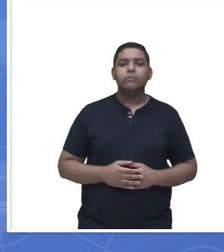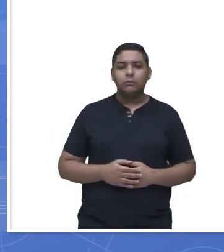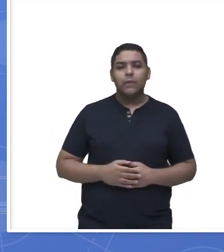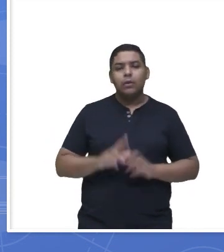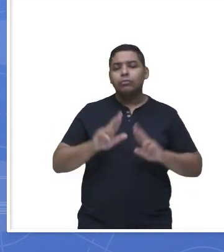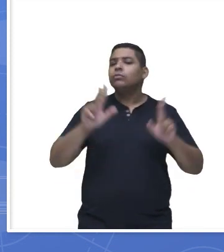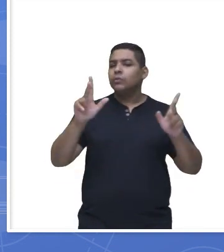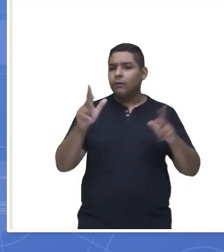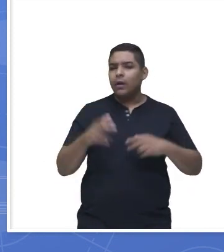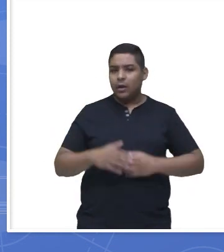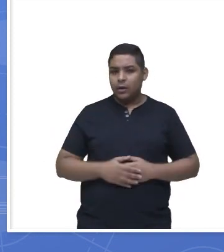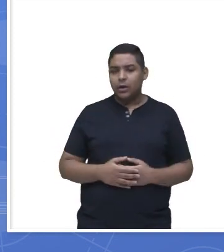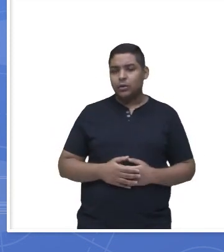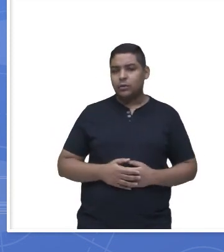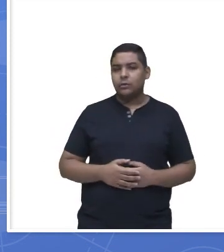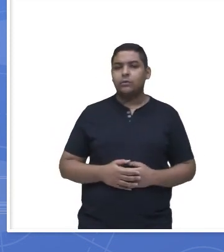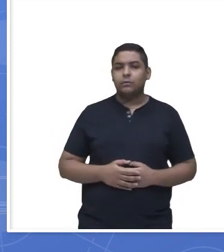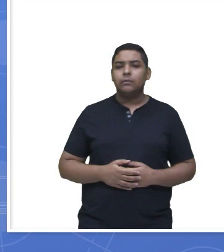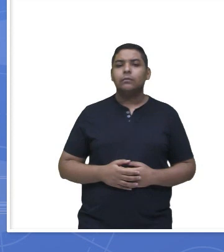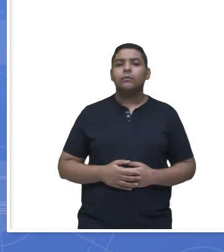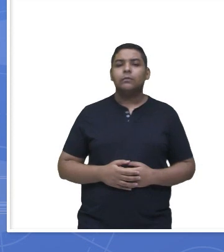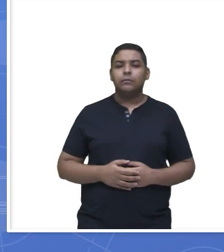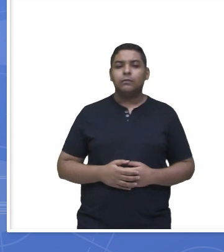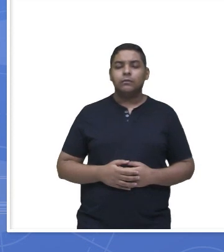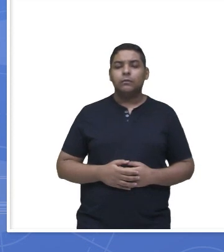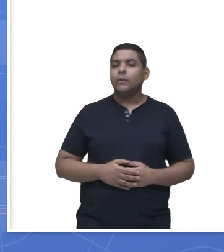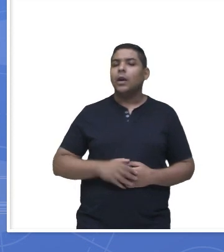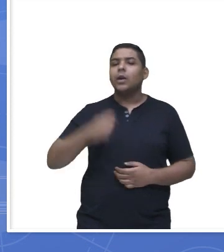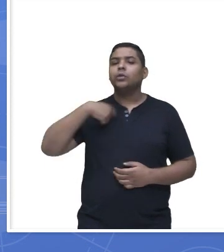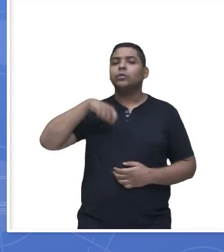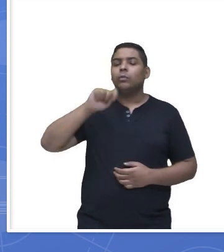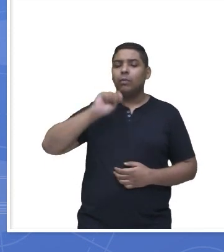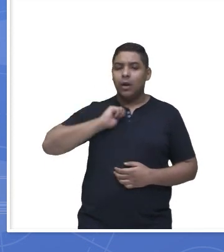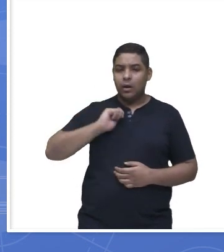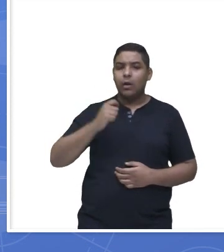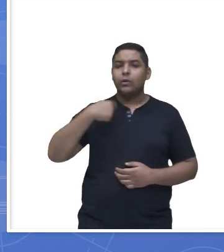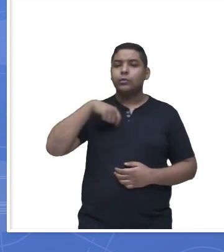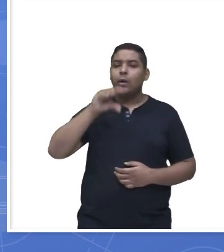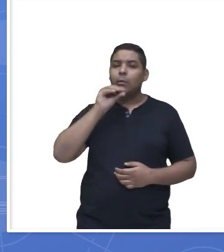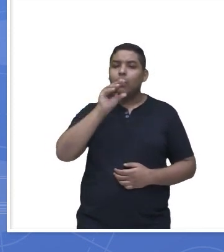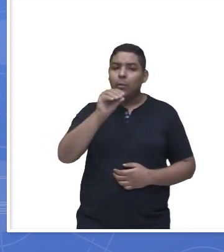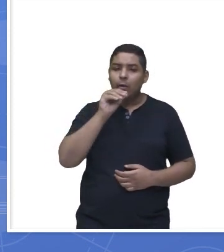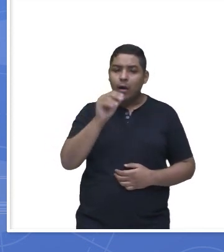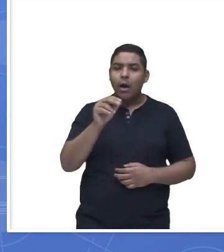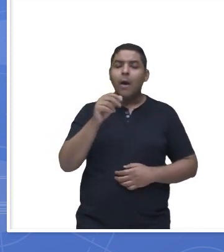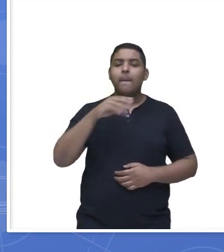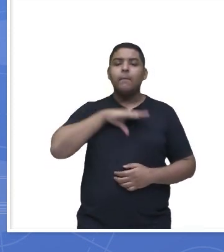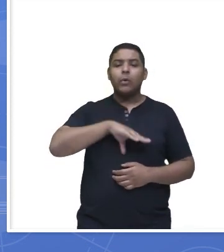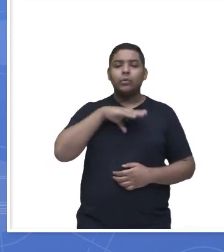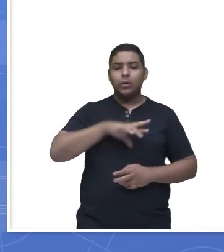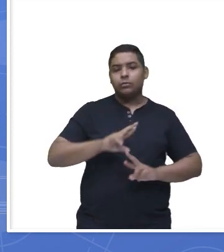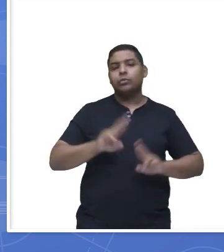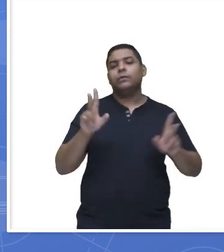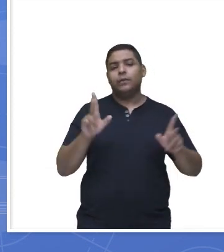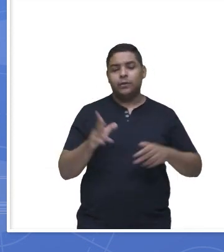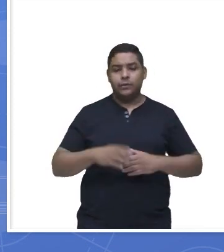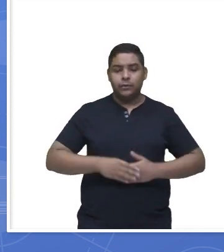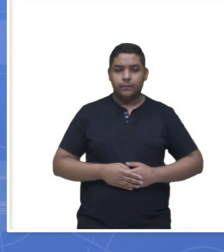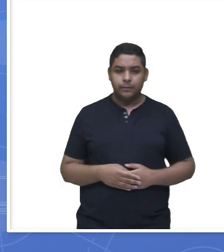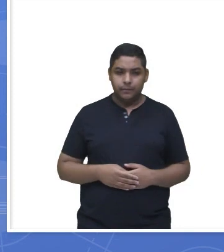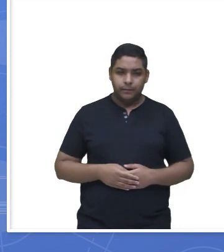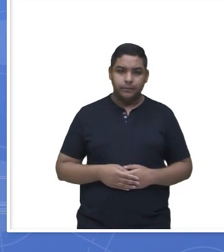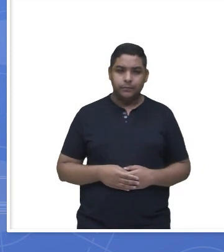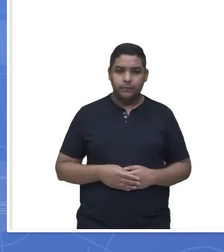Democracia, demagogia. E em espanhol, como é que ficaria? Democracia, demagogia.